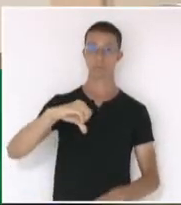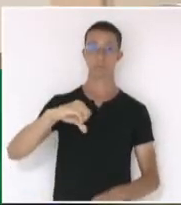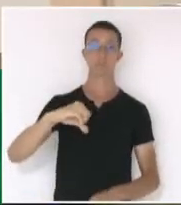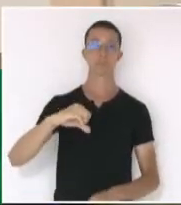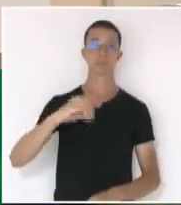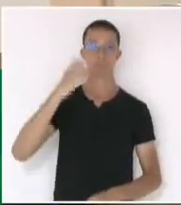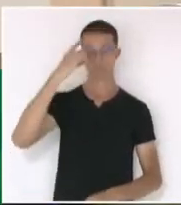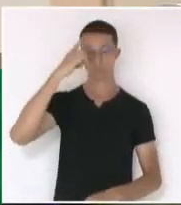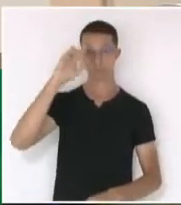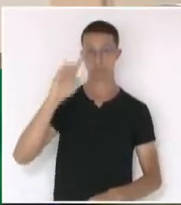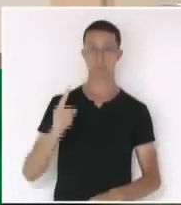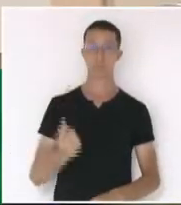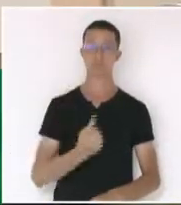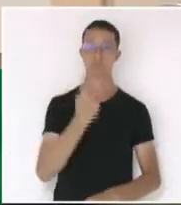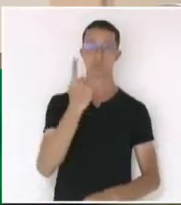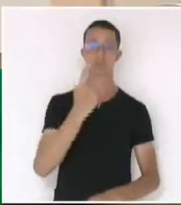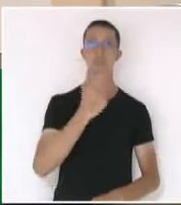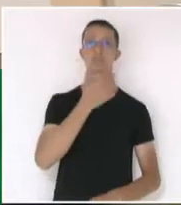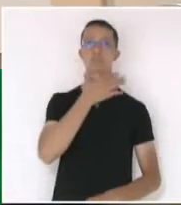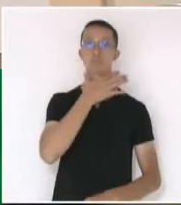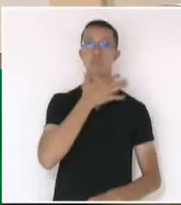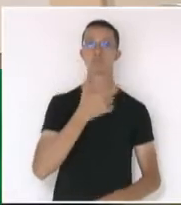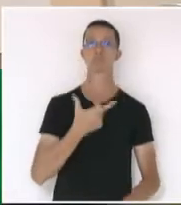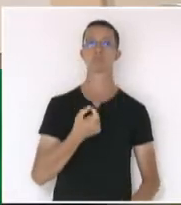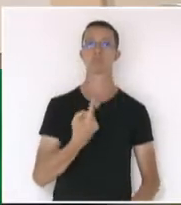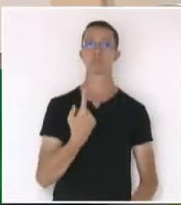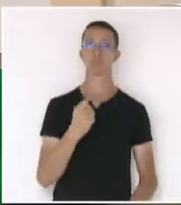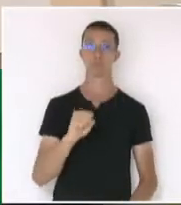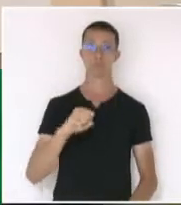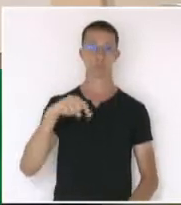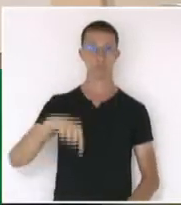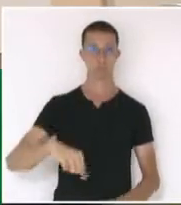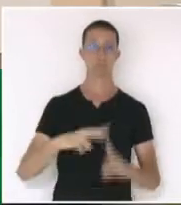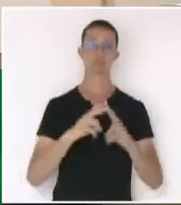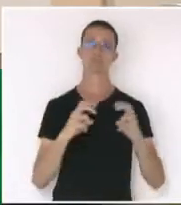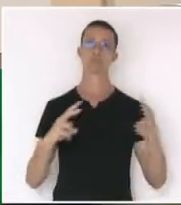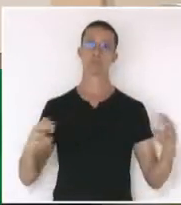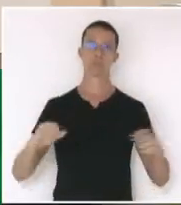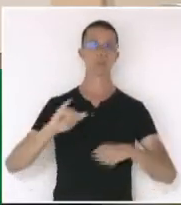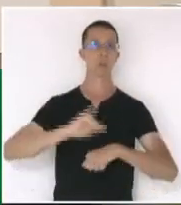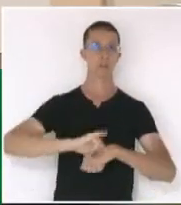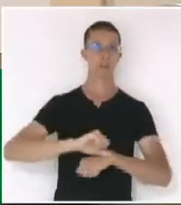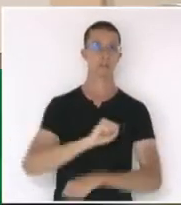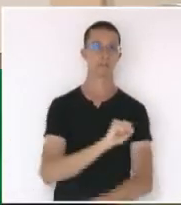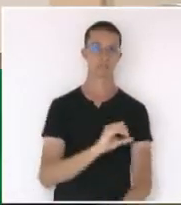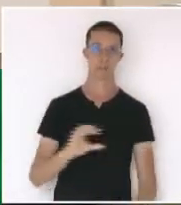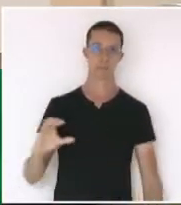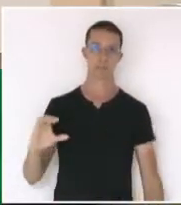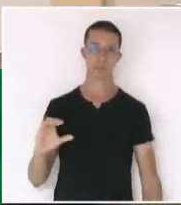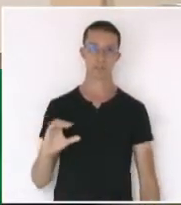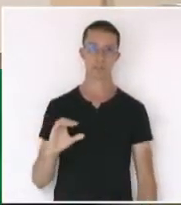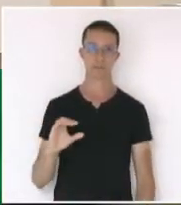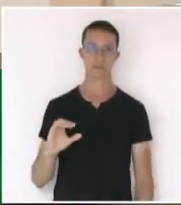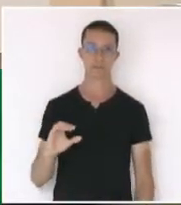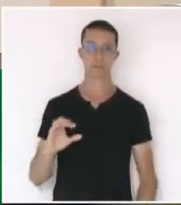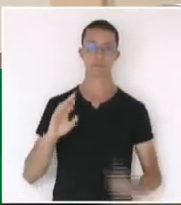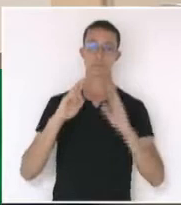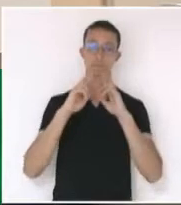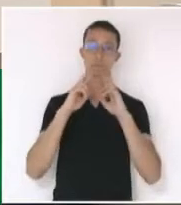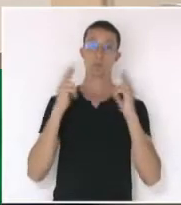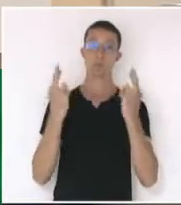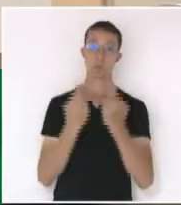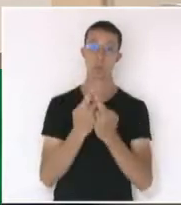Março do ano 2018 dessa cidade de Florianópolis capital do Estado de Santa Catarina reuniu-se a Assembleia